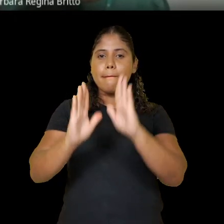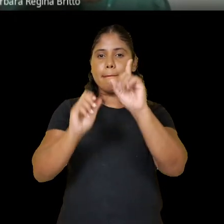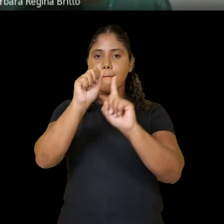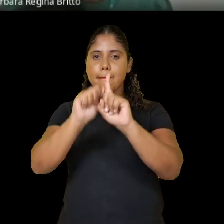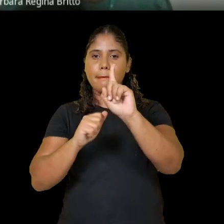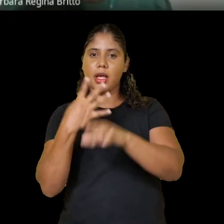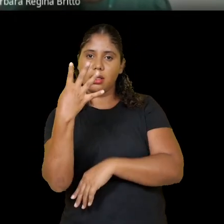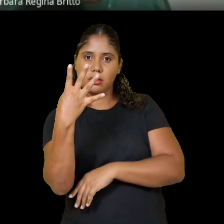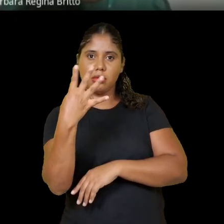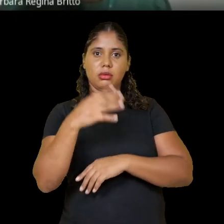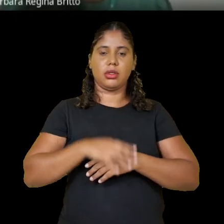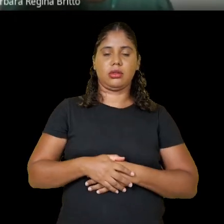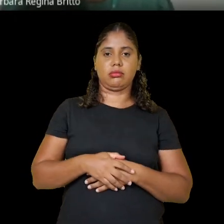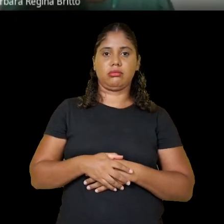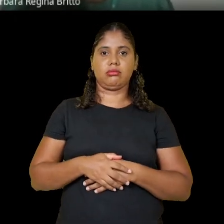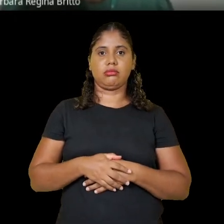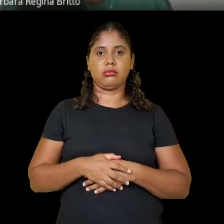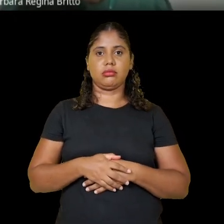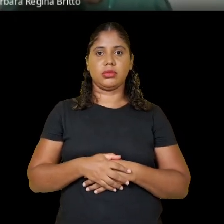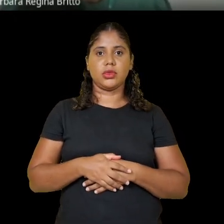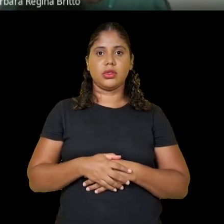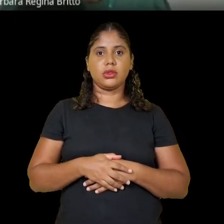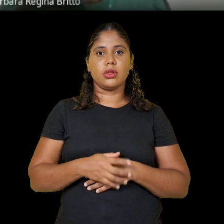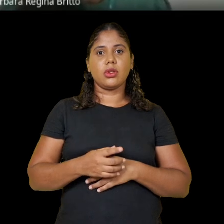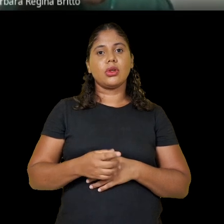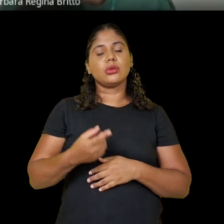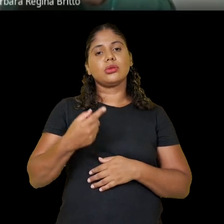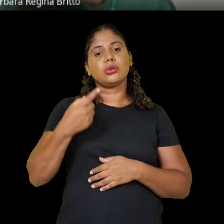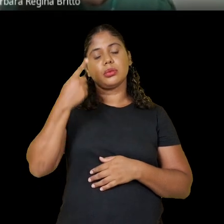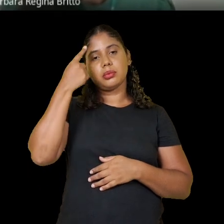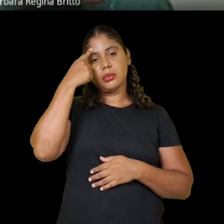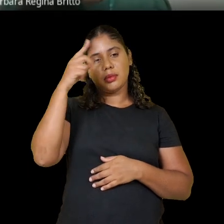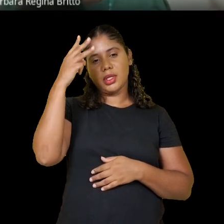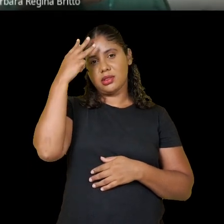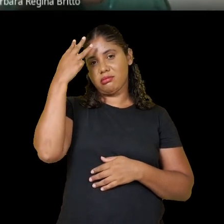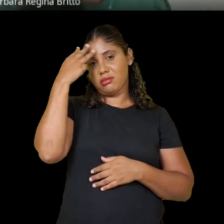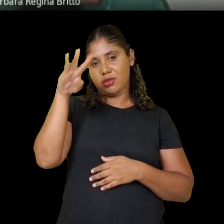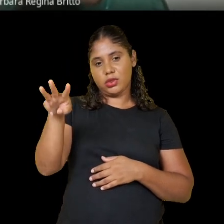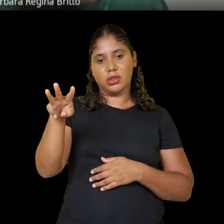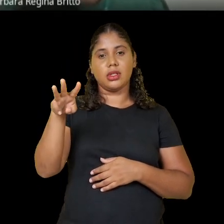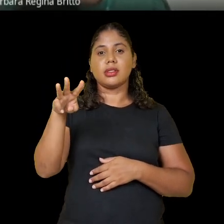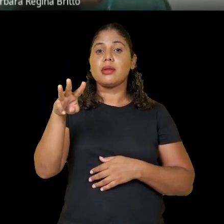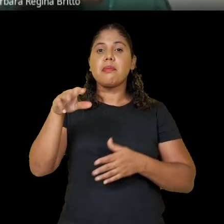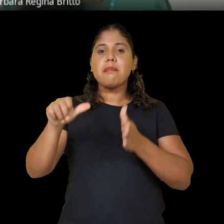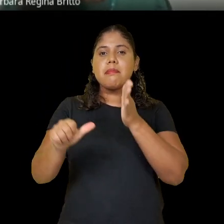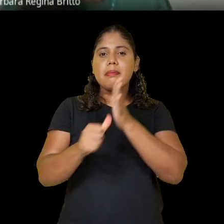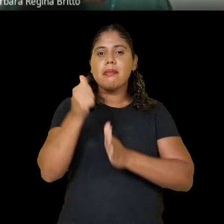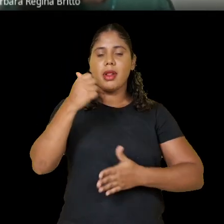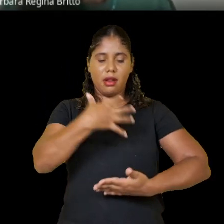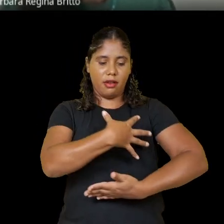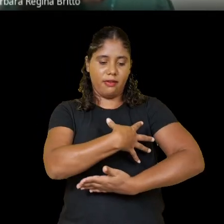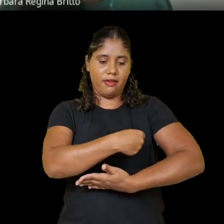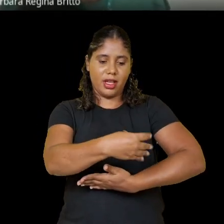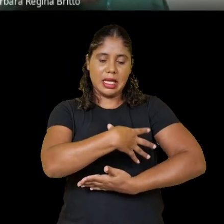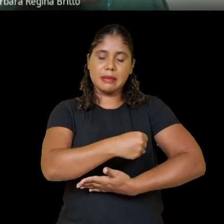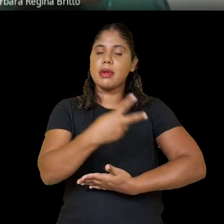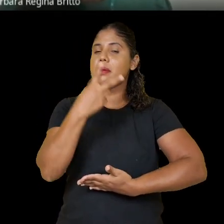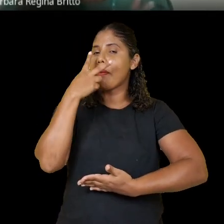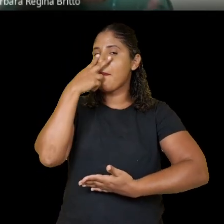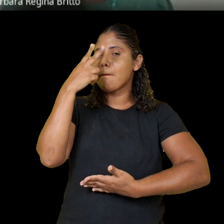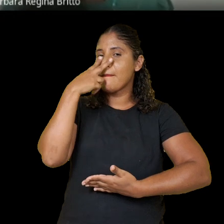se fazer presente aí do 3º ao 5º dia. A gente sabe que o colostro é considerado como a vacina do bebê, porque vem com toda